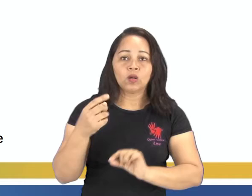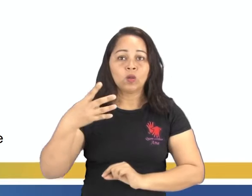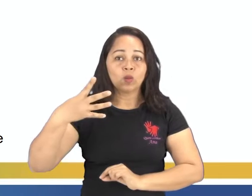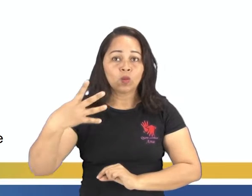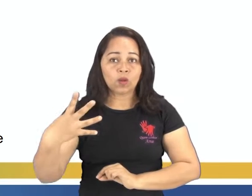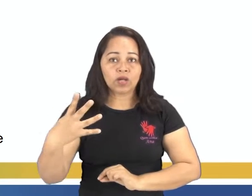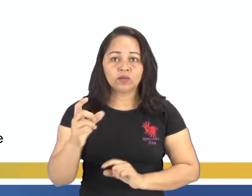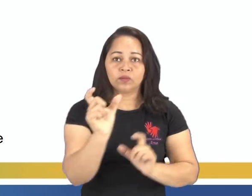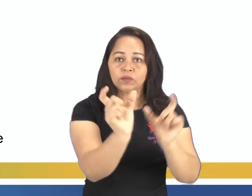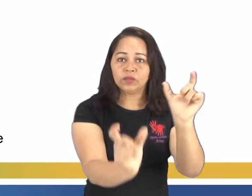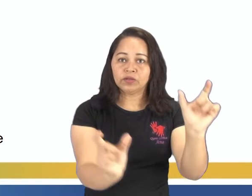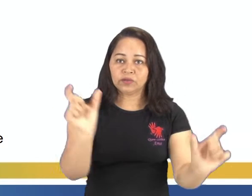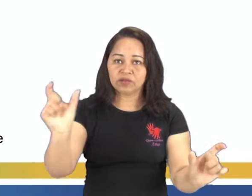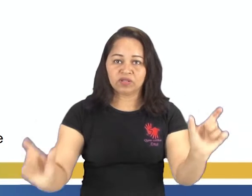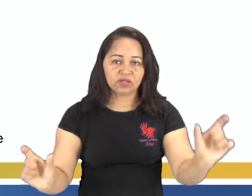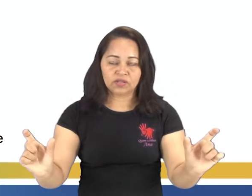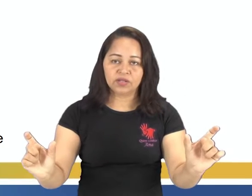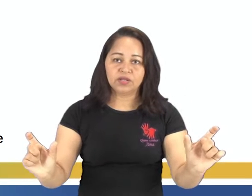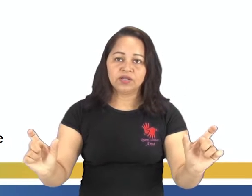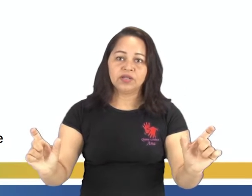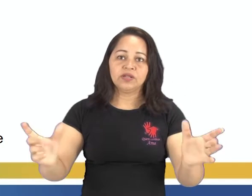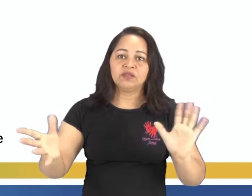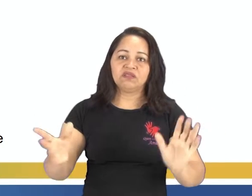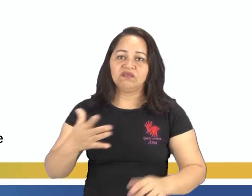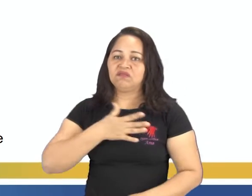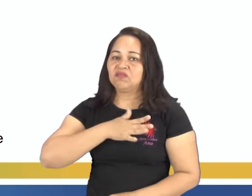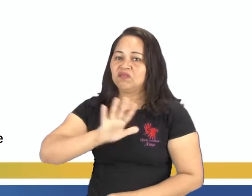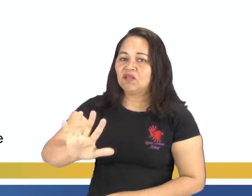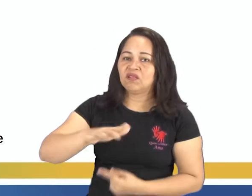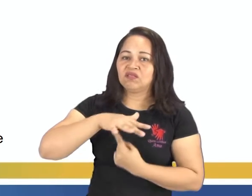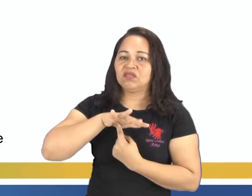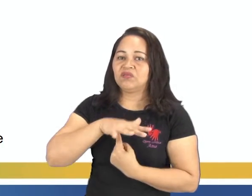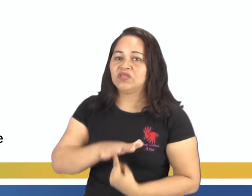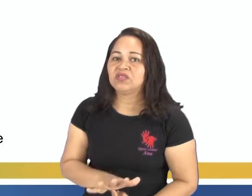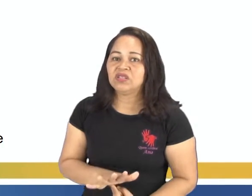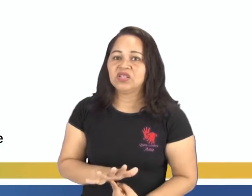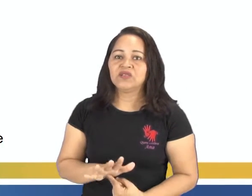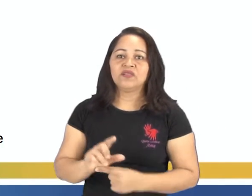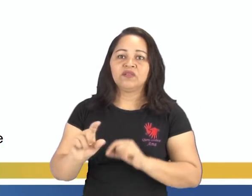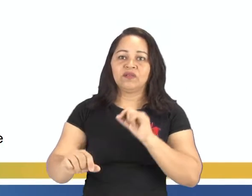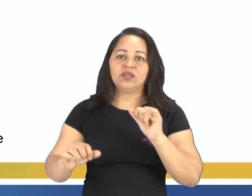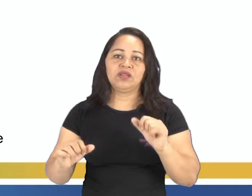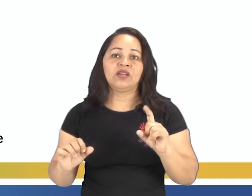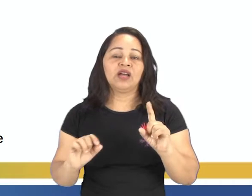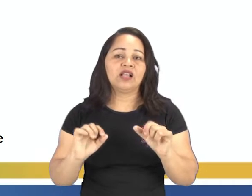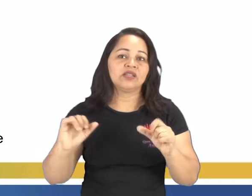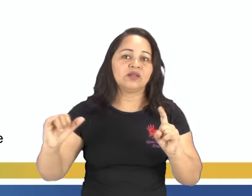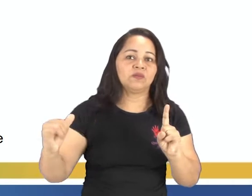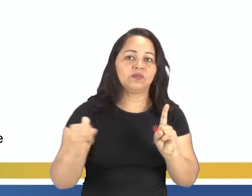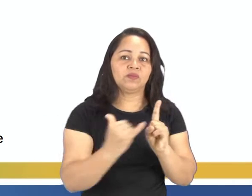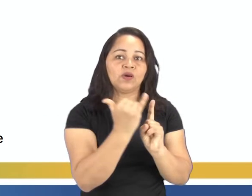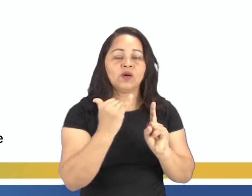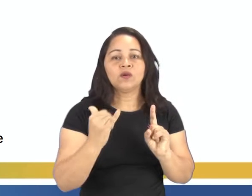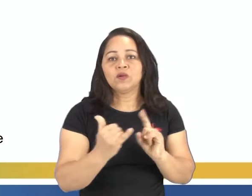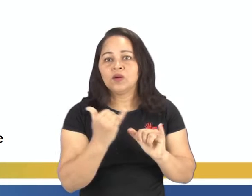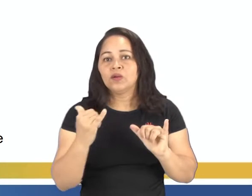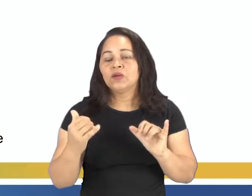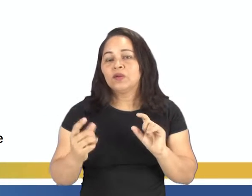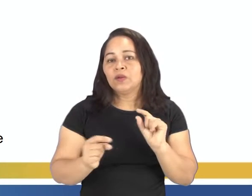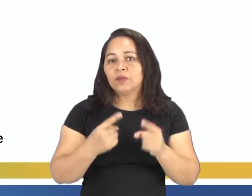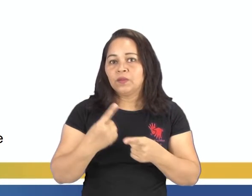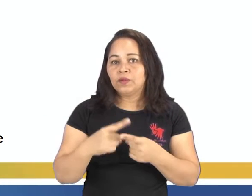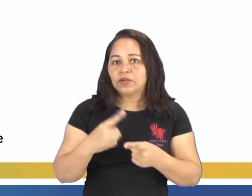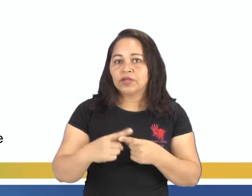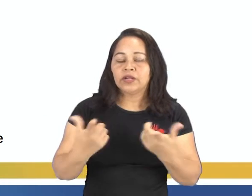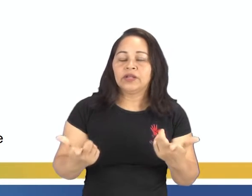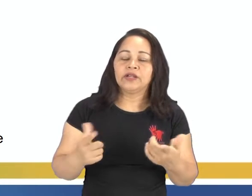de personagens rejeitados, depressivos e vítimas de bullying que se cruzam rumo à fuga do